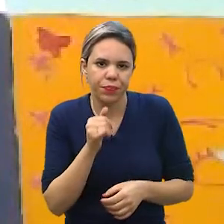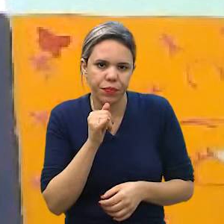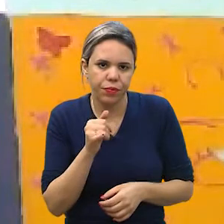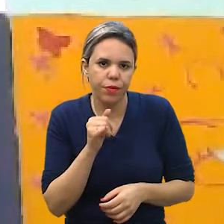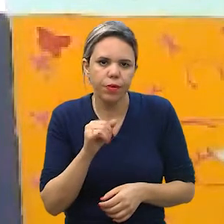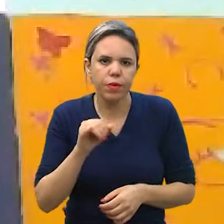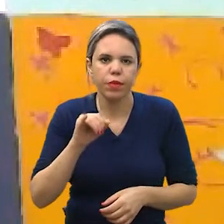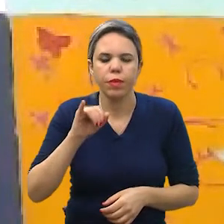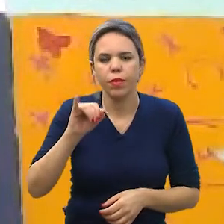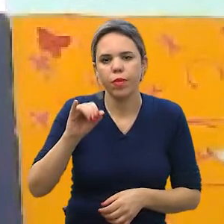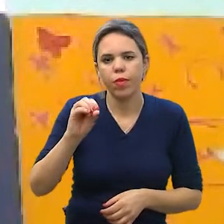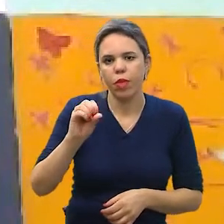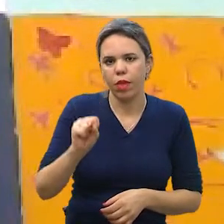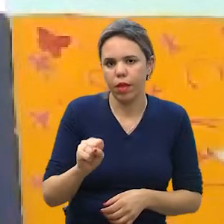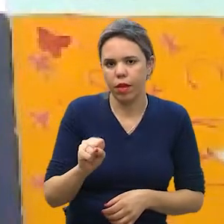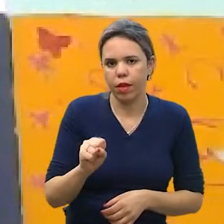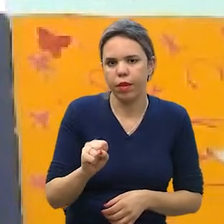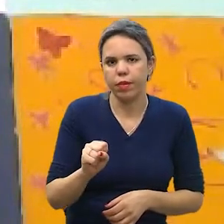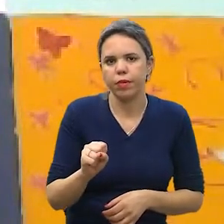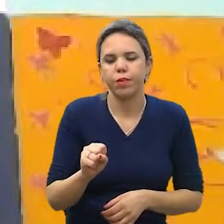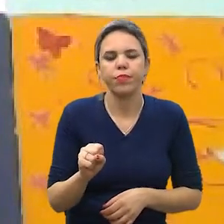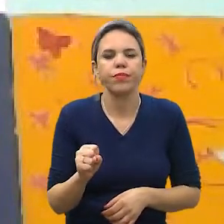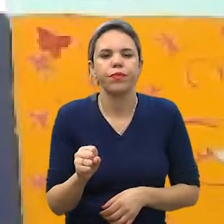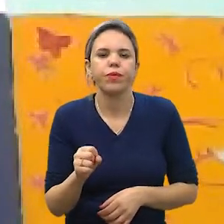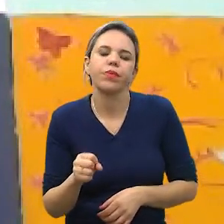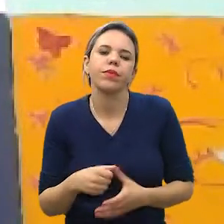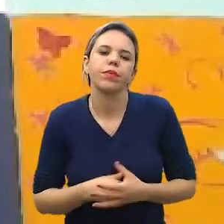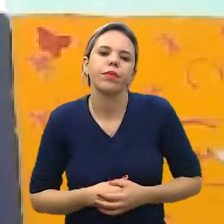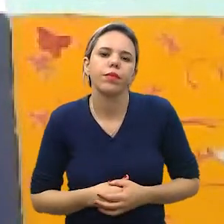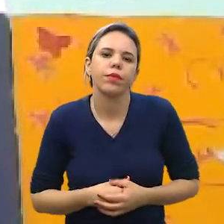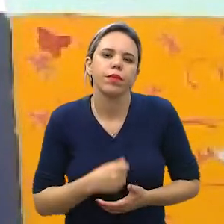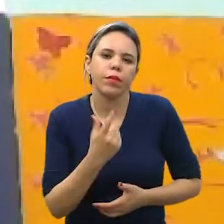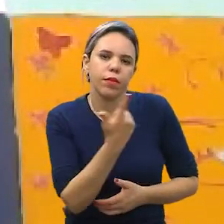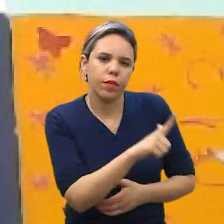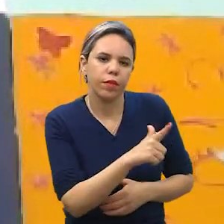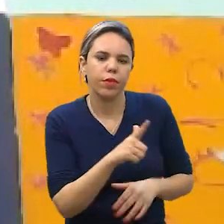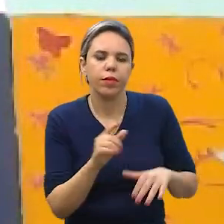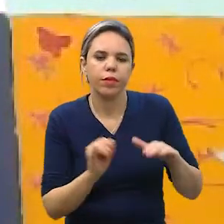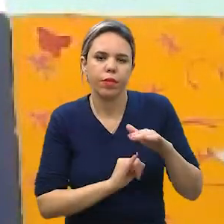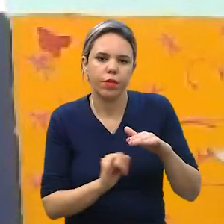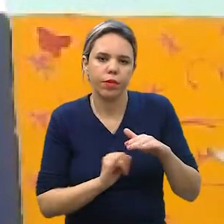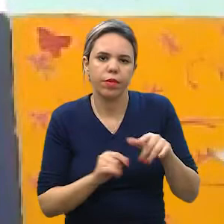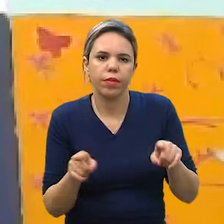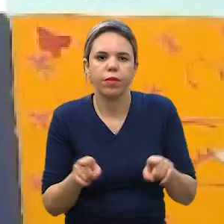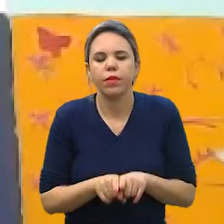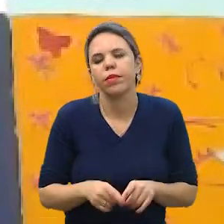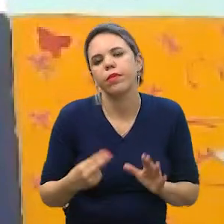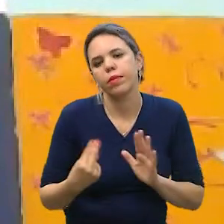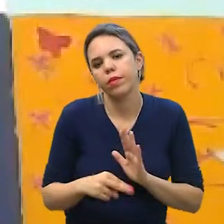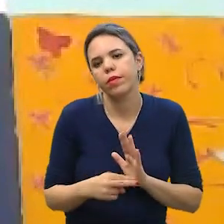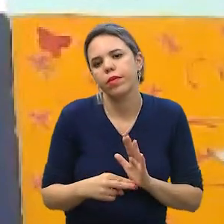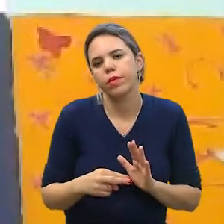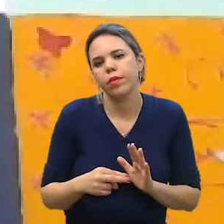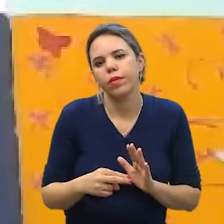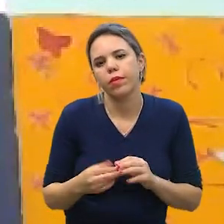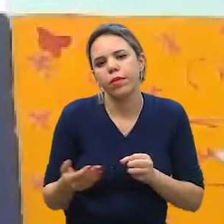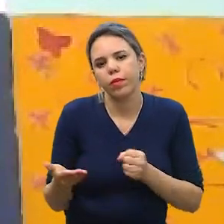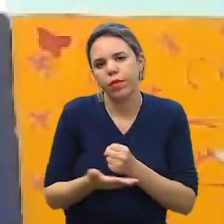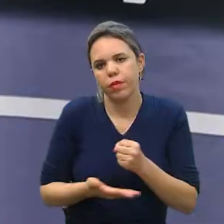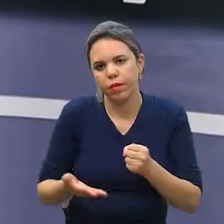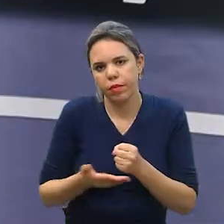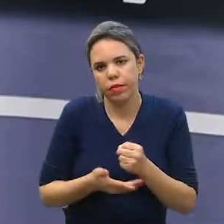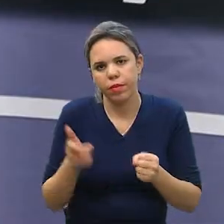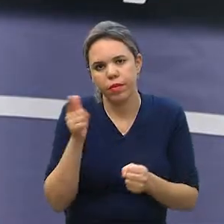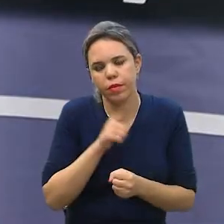a IOS, que é o braço social da TOTS, né, e com uma outra entidade também chamada Categoria de Base,